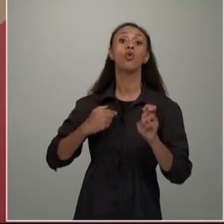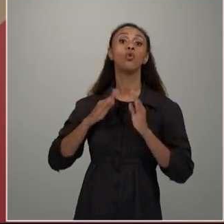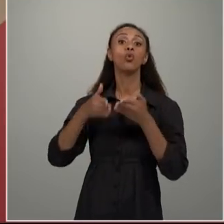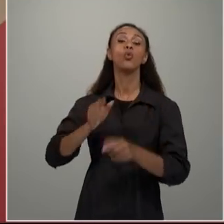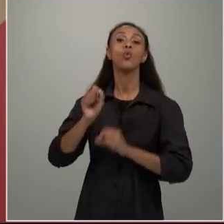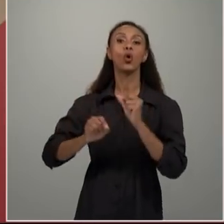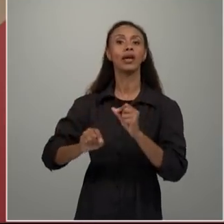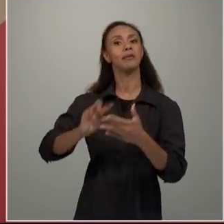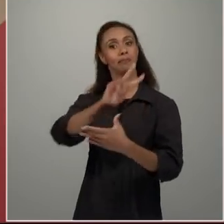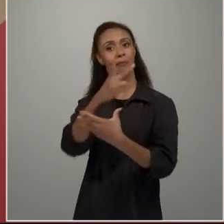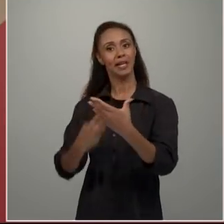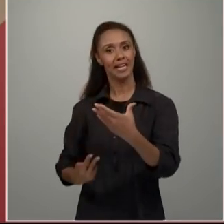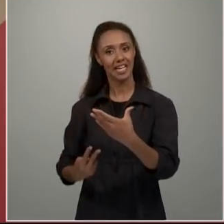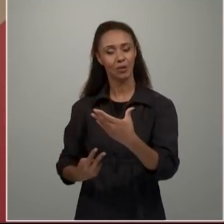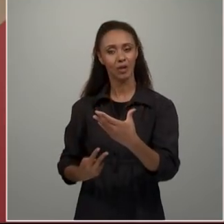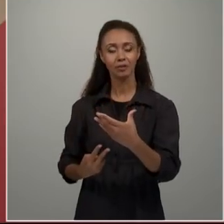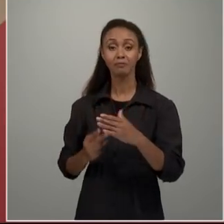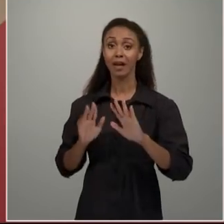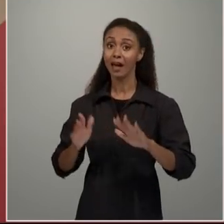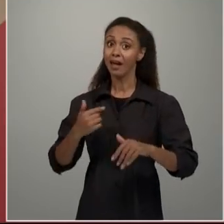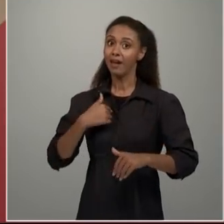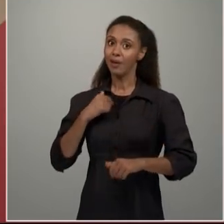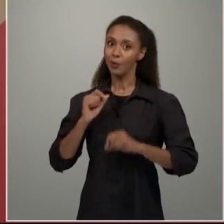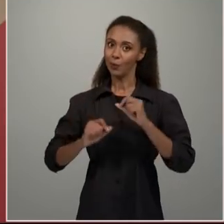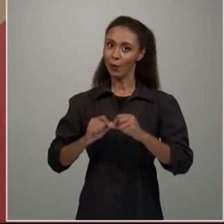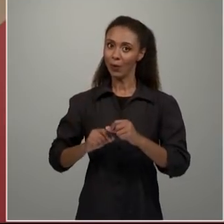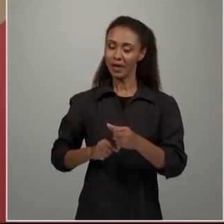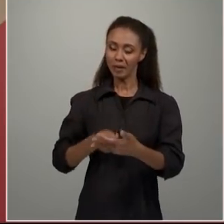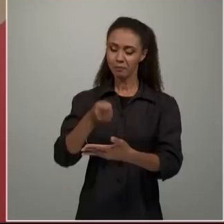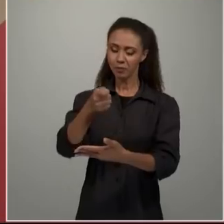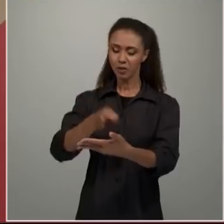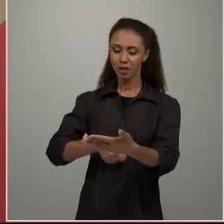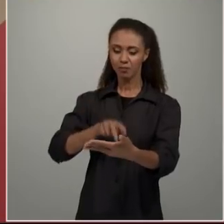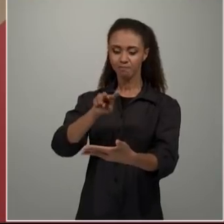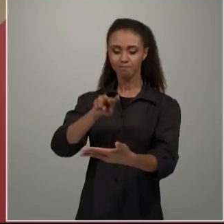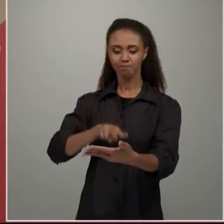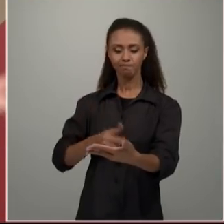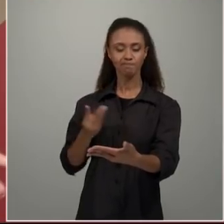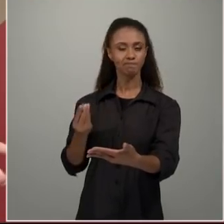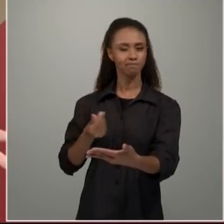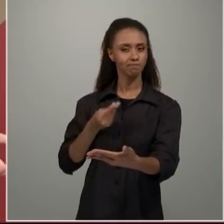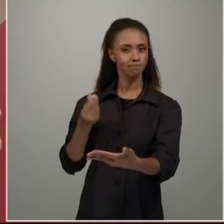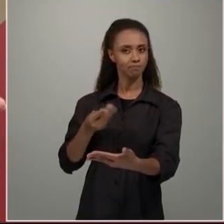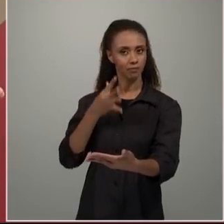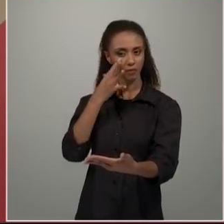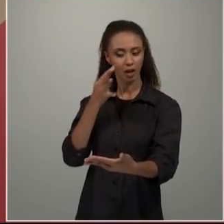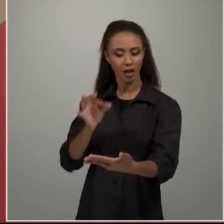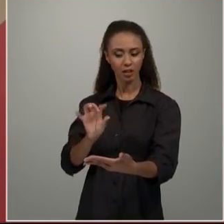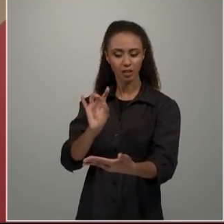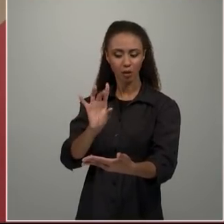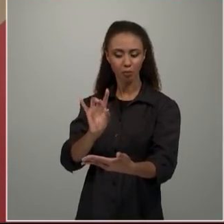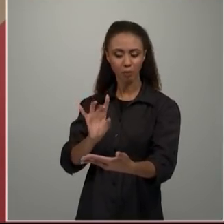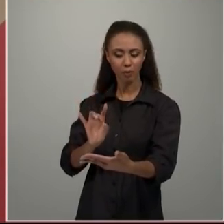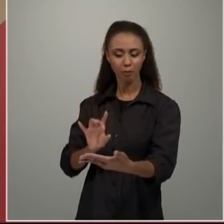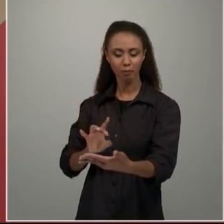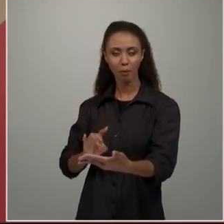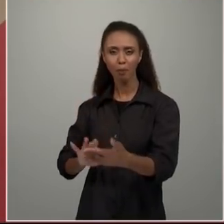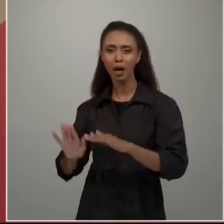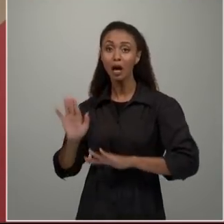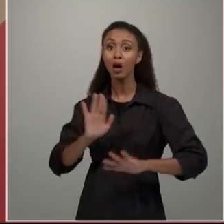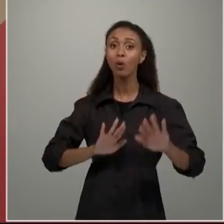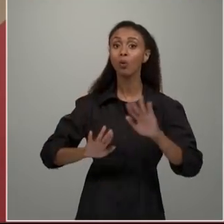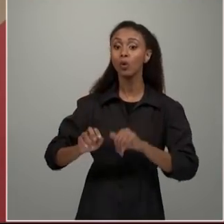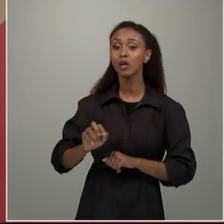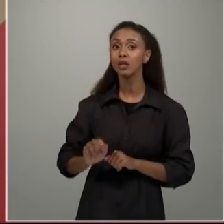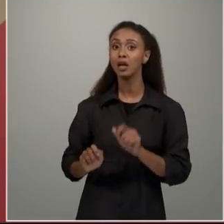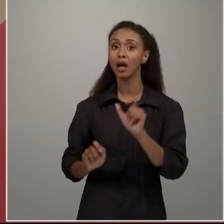que se tratava e eu tive muito cuidado na hora de escrever as minhas respostas de fazer as referências corretas então assim não é só o inglês